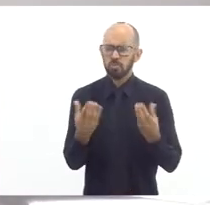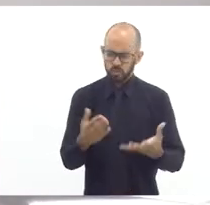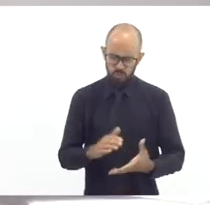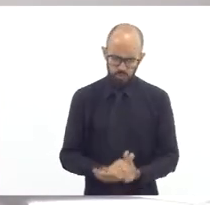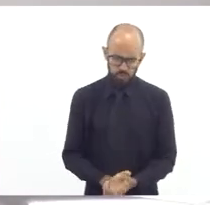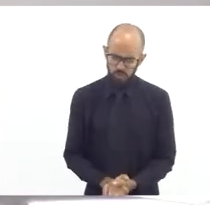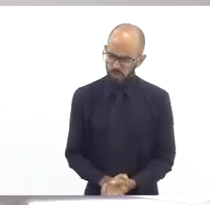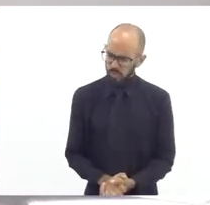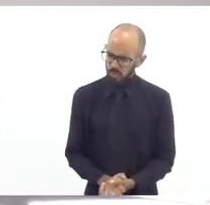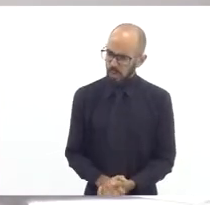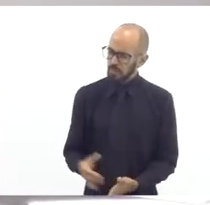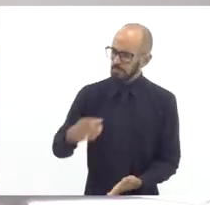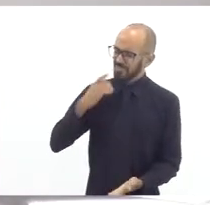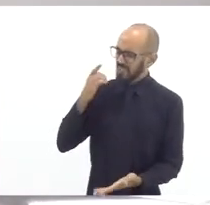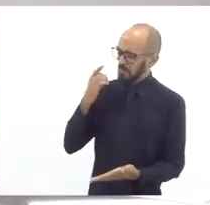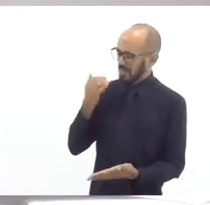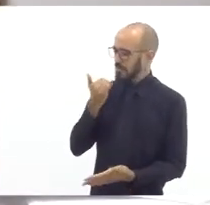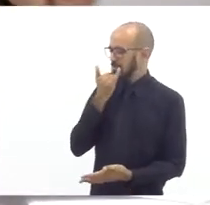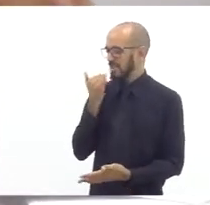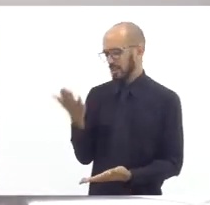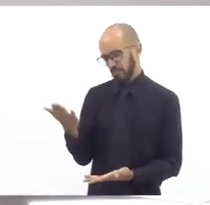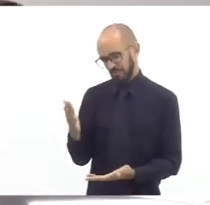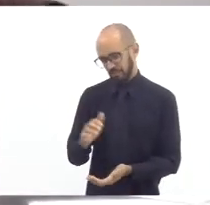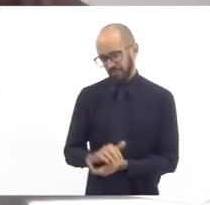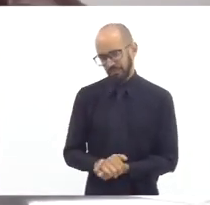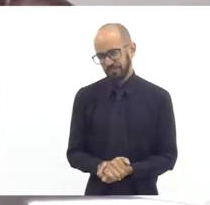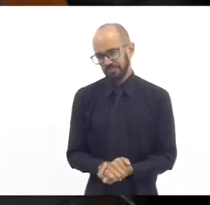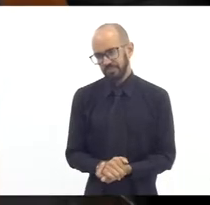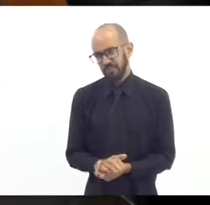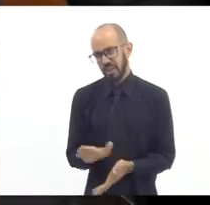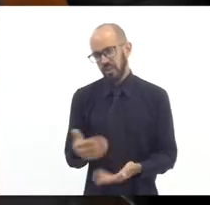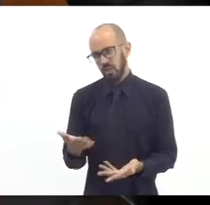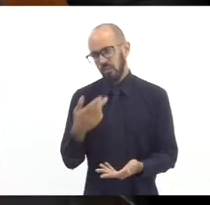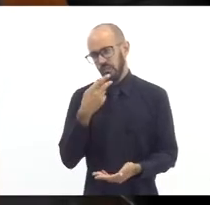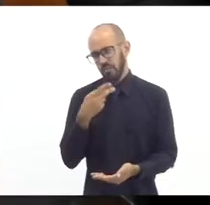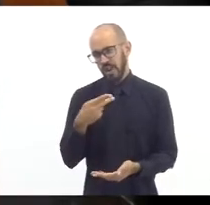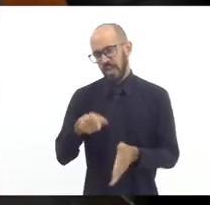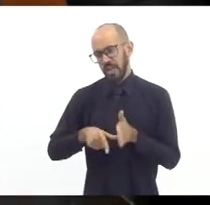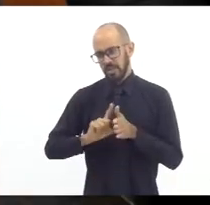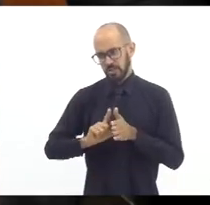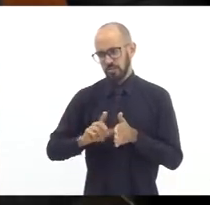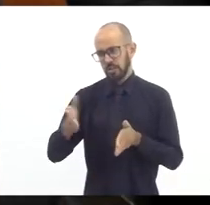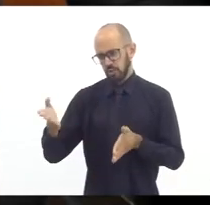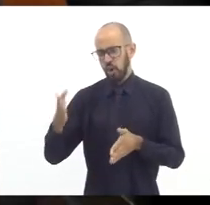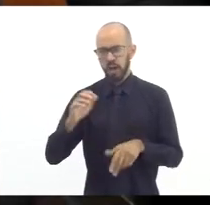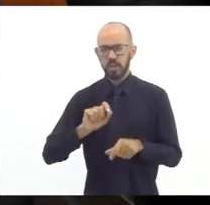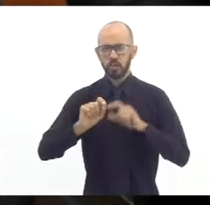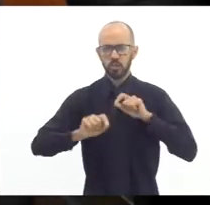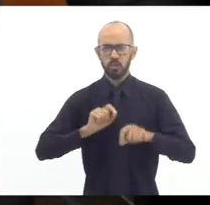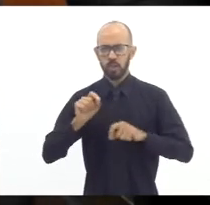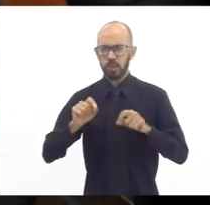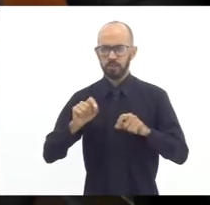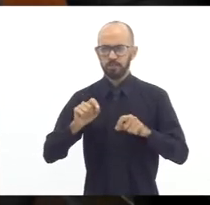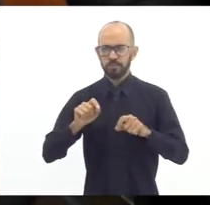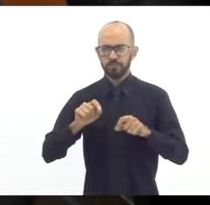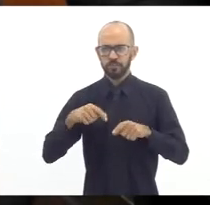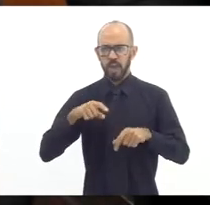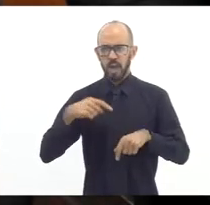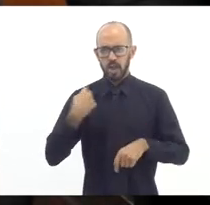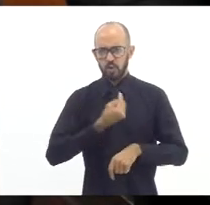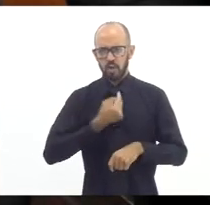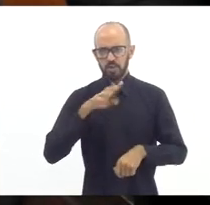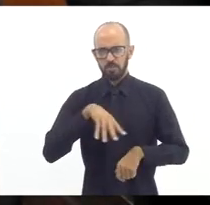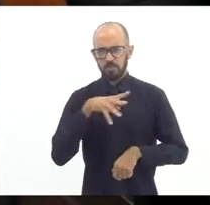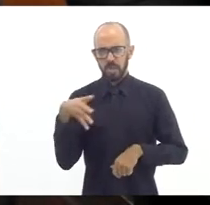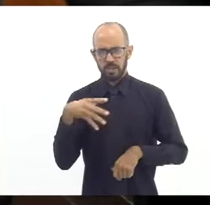deputada, 22. Perdão. Como eu falei anteriormente para a senhora, porque a nossa planilha encaminhada